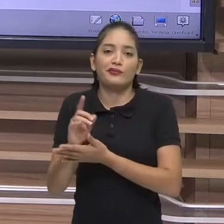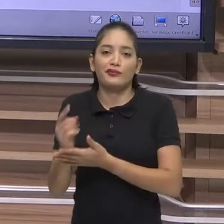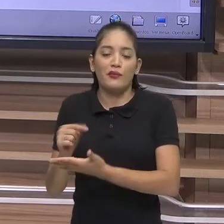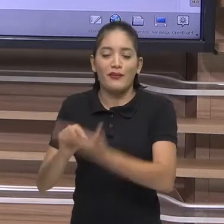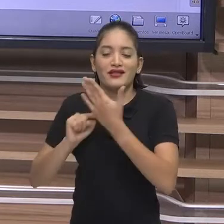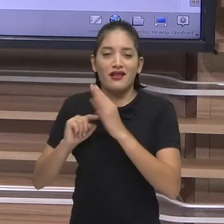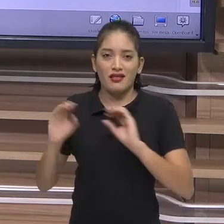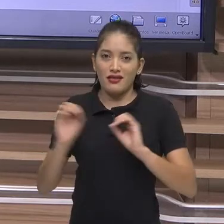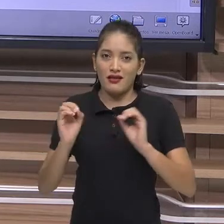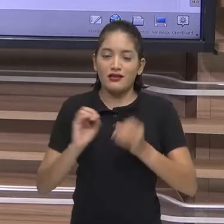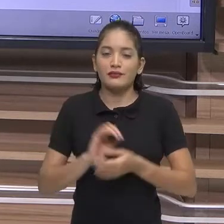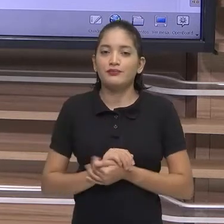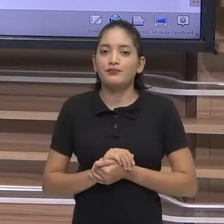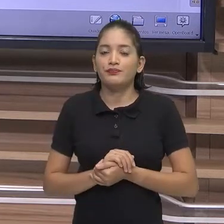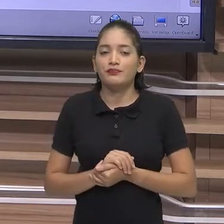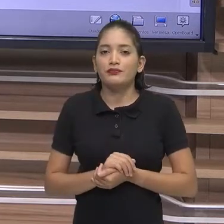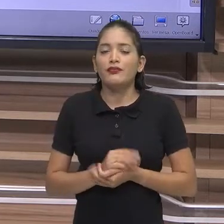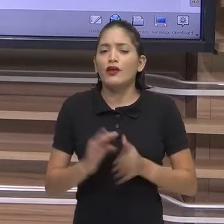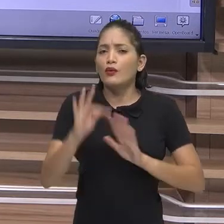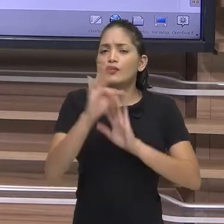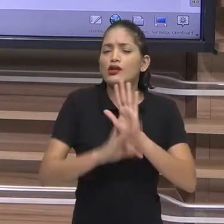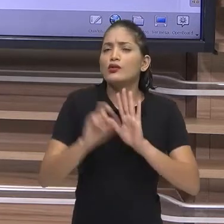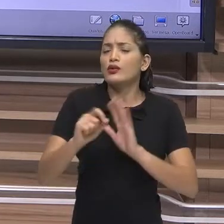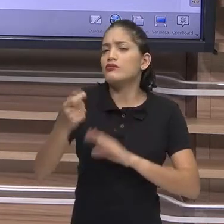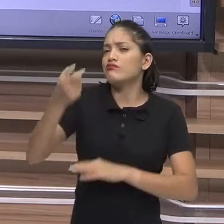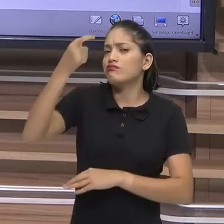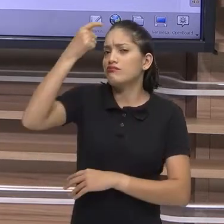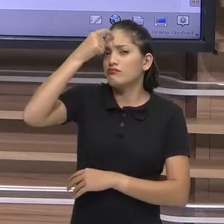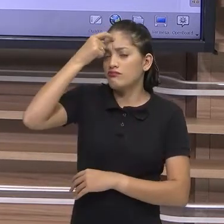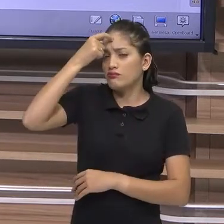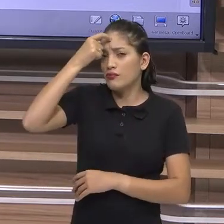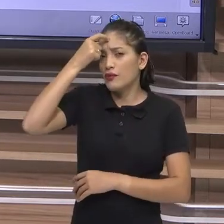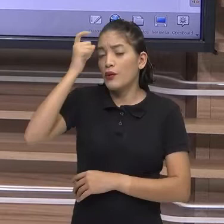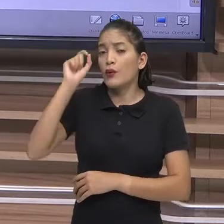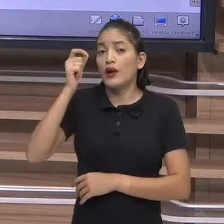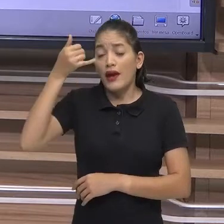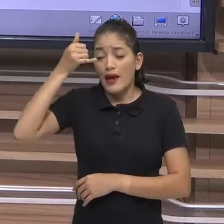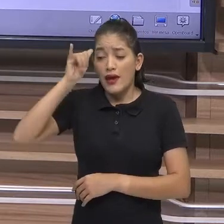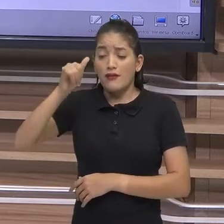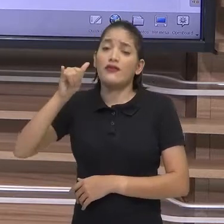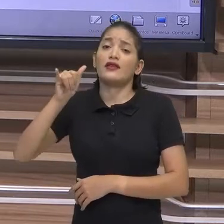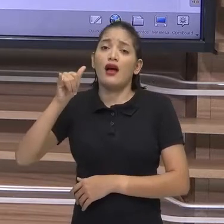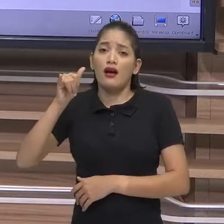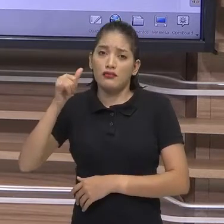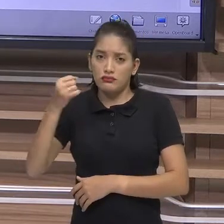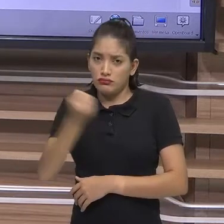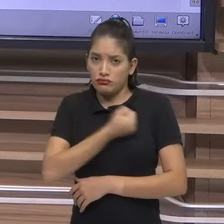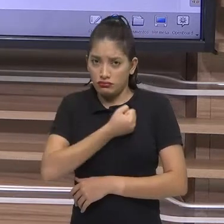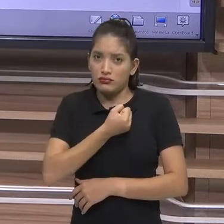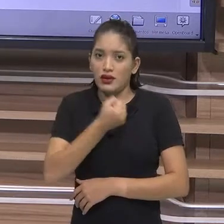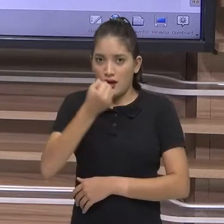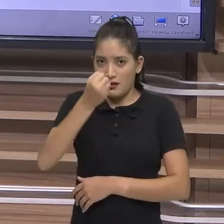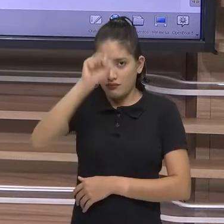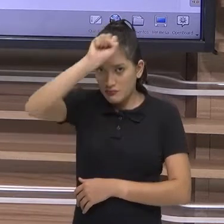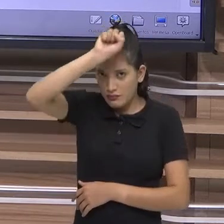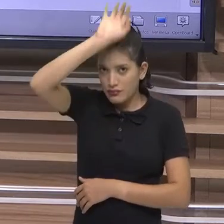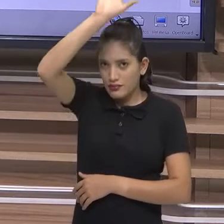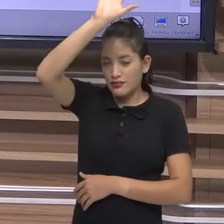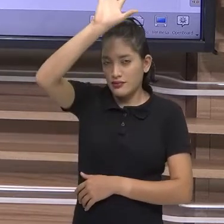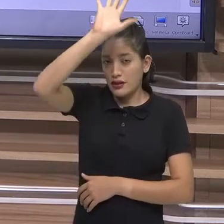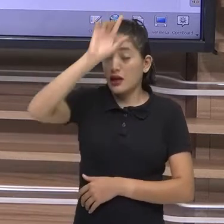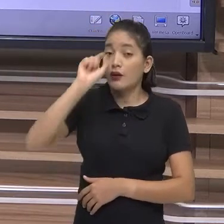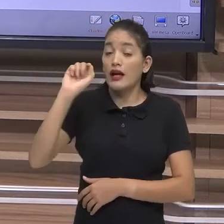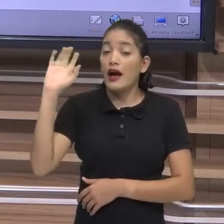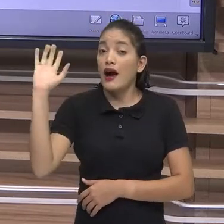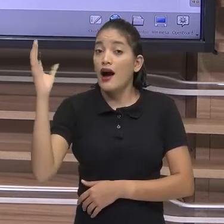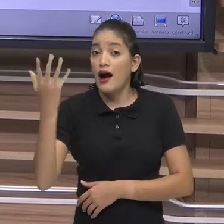texto, ele é mais uma conscientização, né, sobre a matança de baleias, ok? Que ocorre